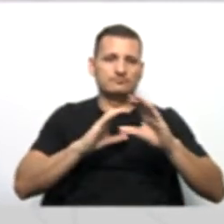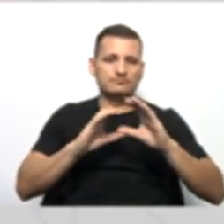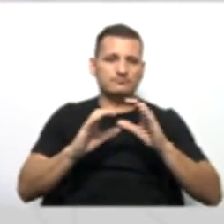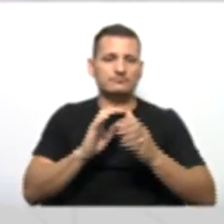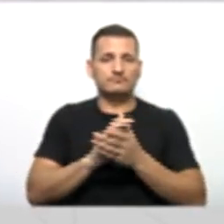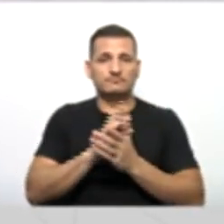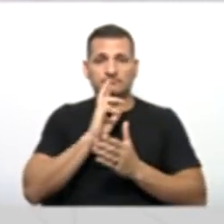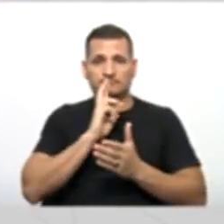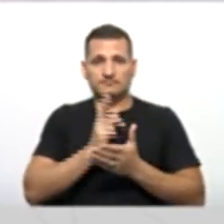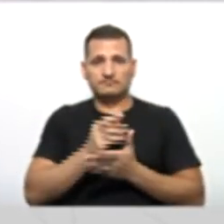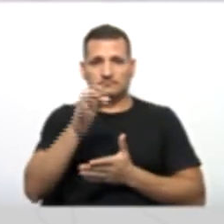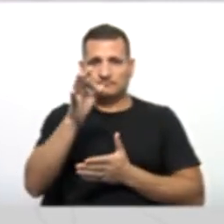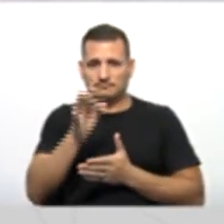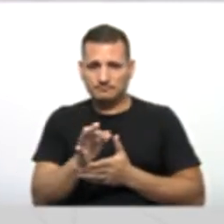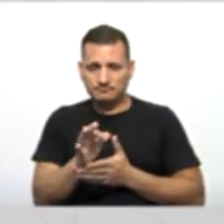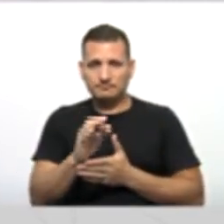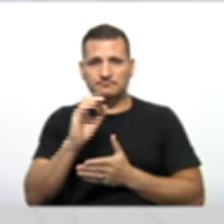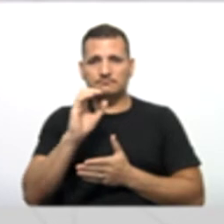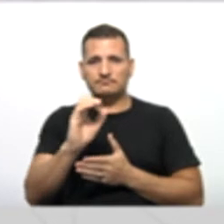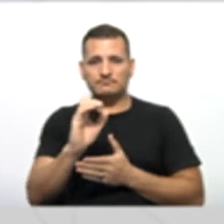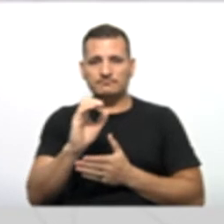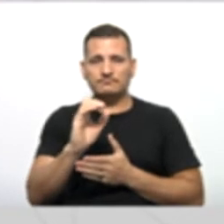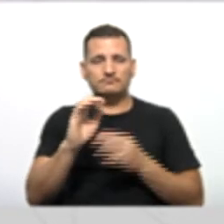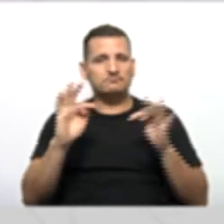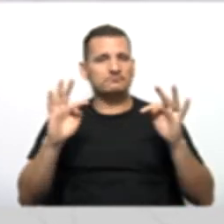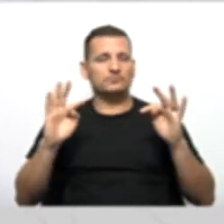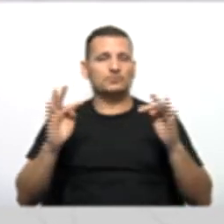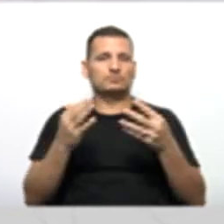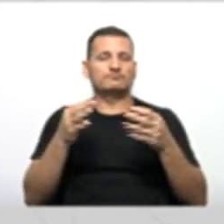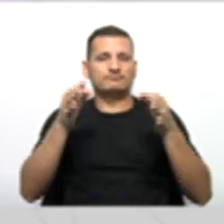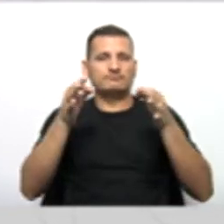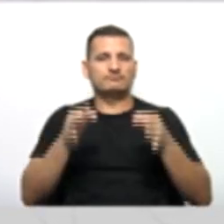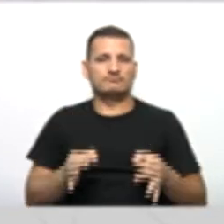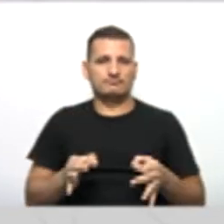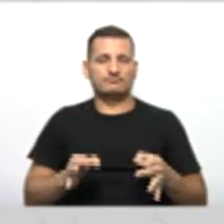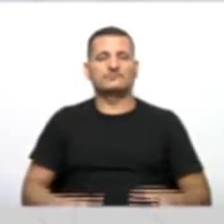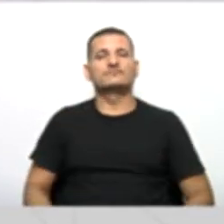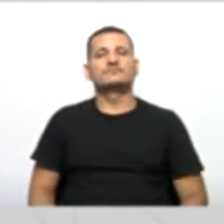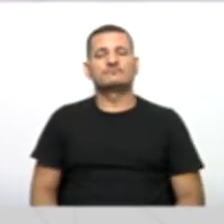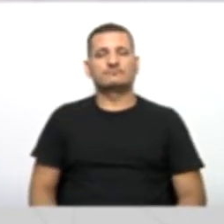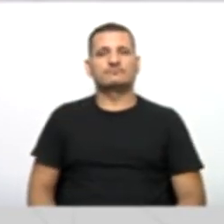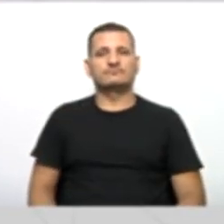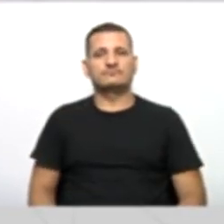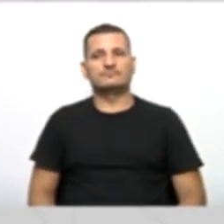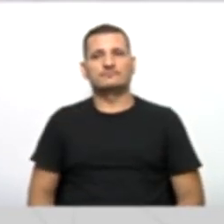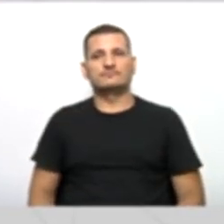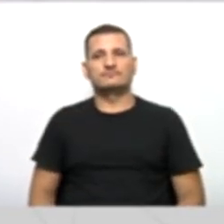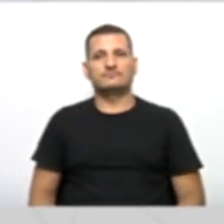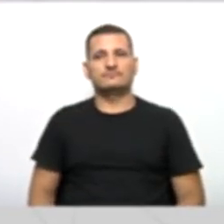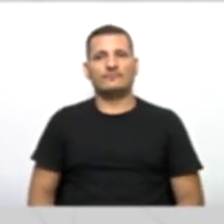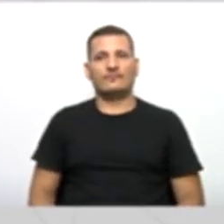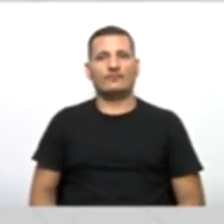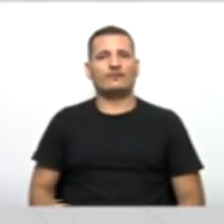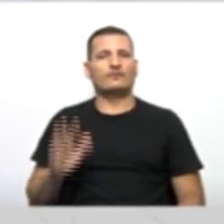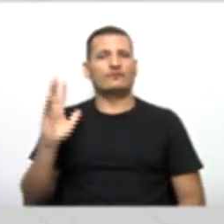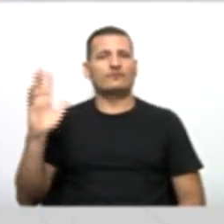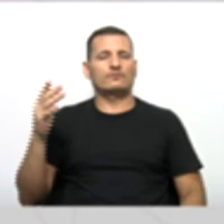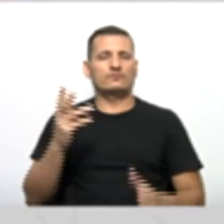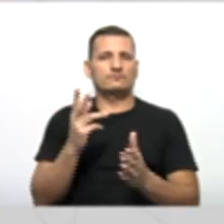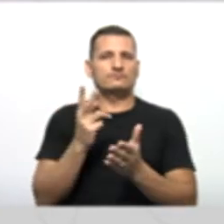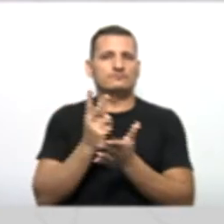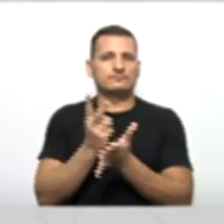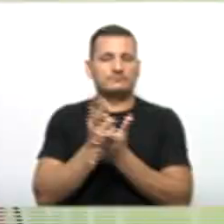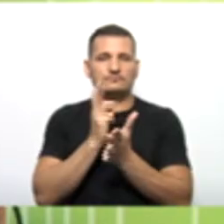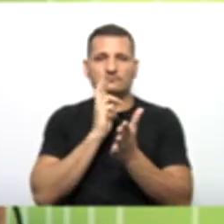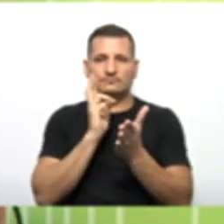Resposta aí correta, resposta C, todo mundo acertou, né? Que o professor já falou aí que todo mundo mandou a mesma resposta. Tá